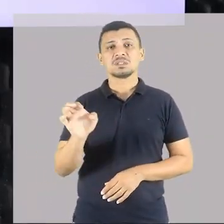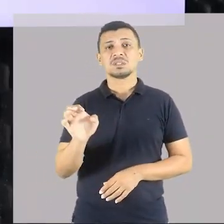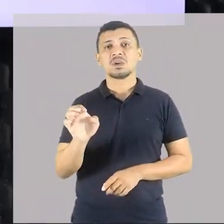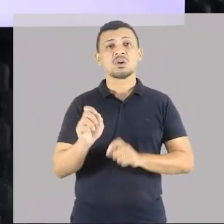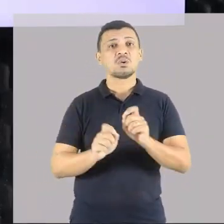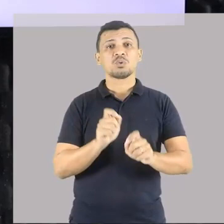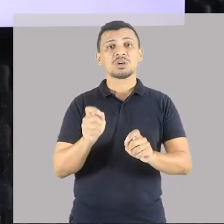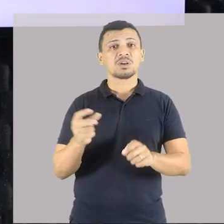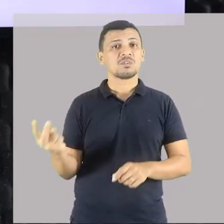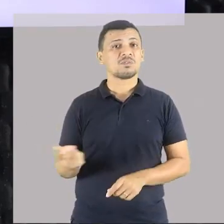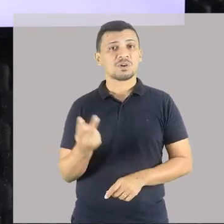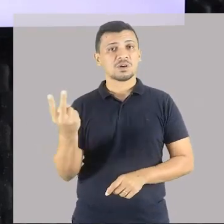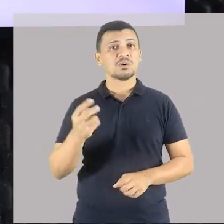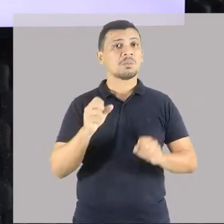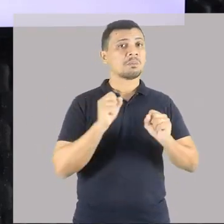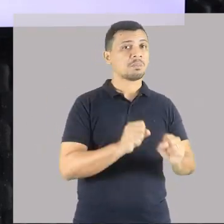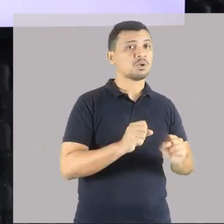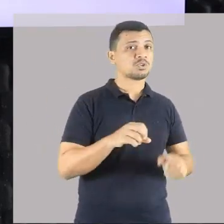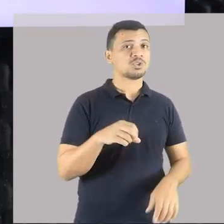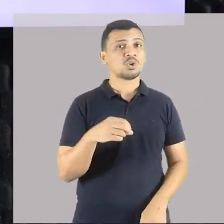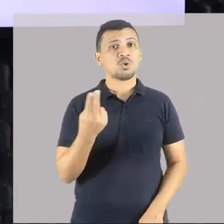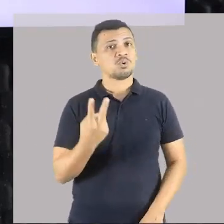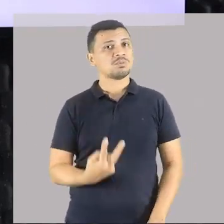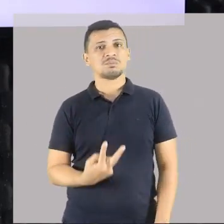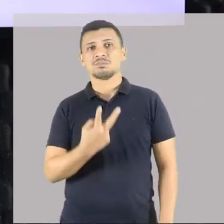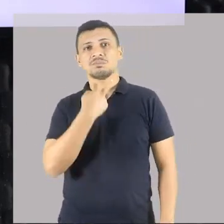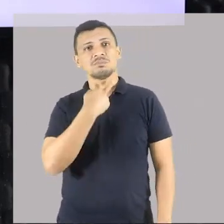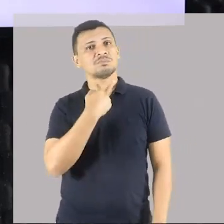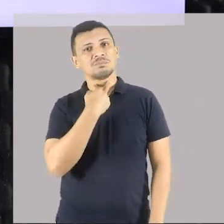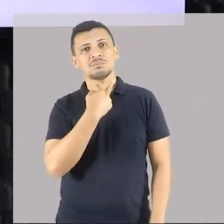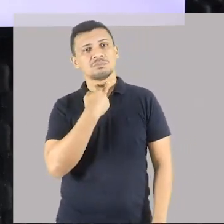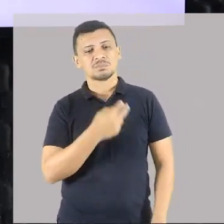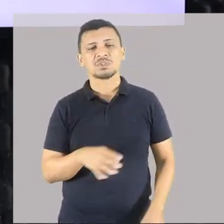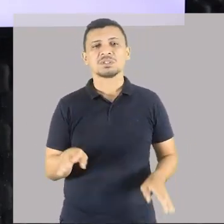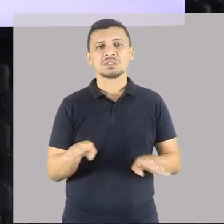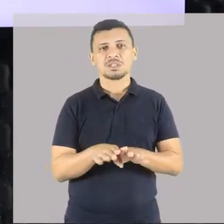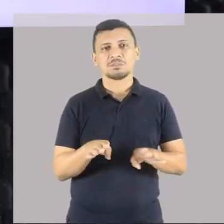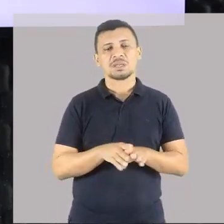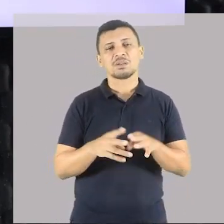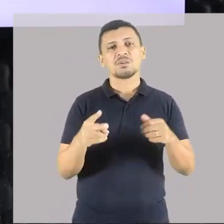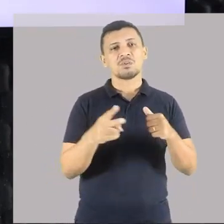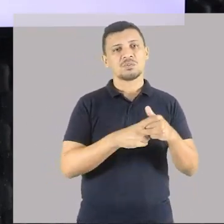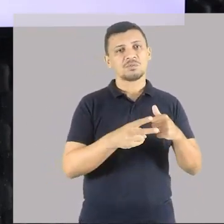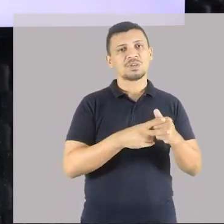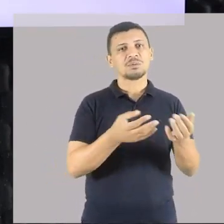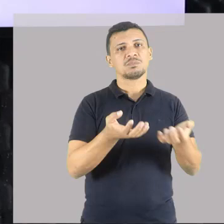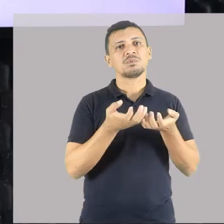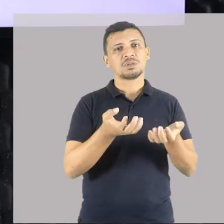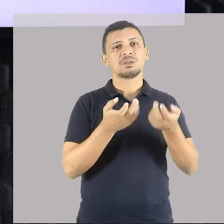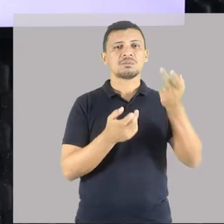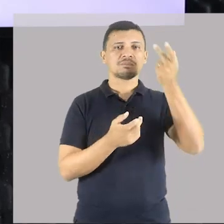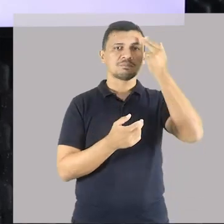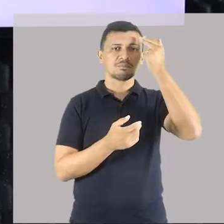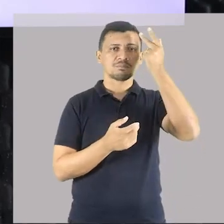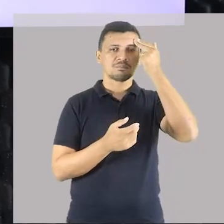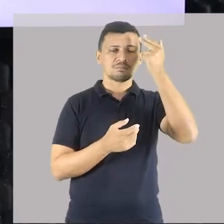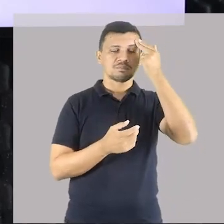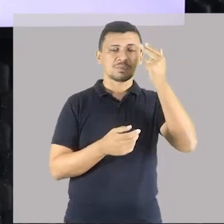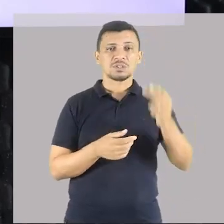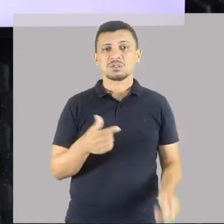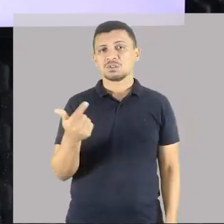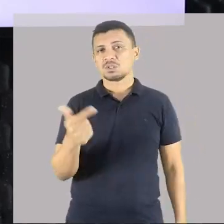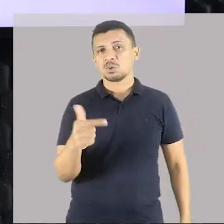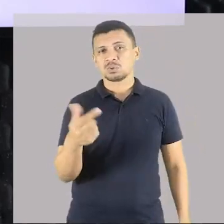dando valor condicional, certo? E eu tenho o verbo querer aqui flexionado normalmente. Não está em terceira pessoa